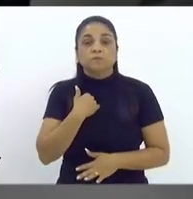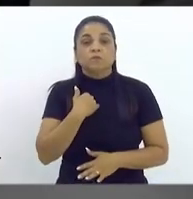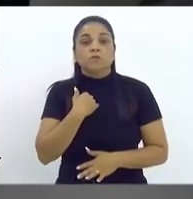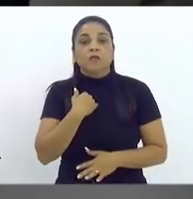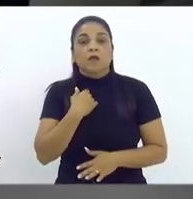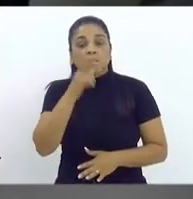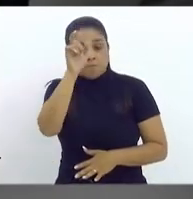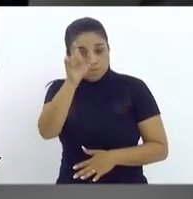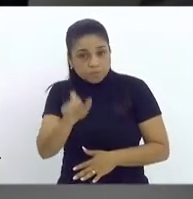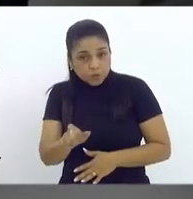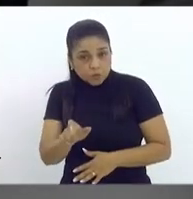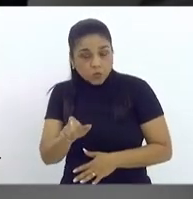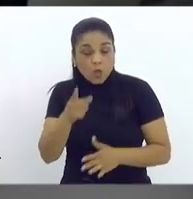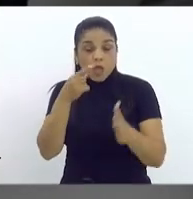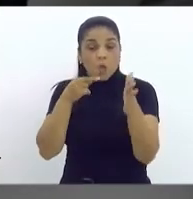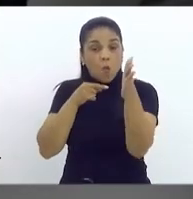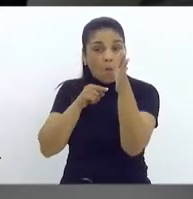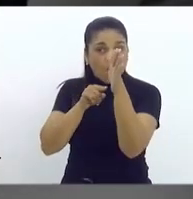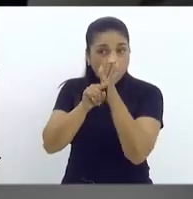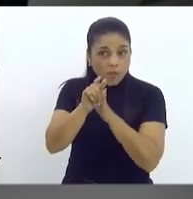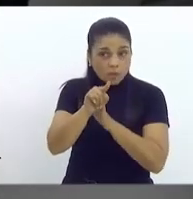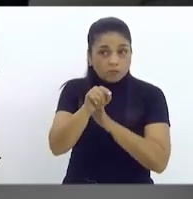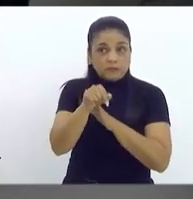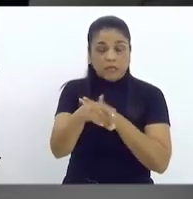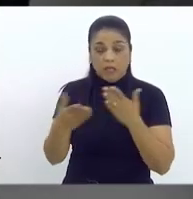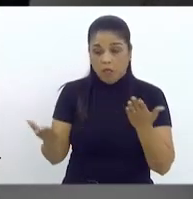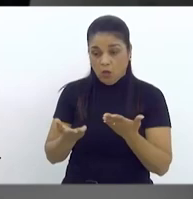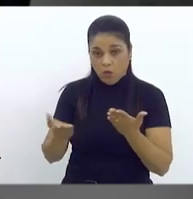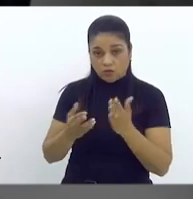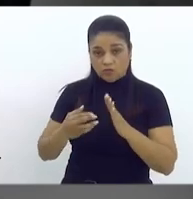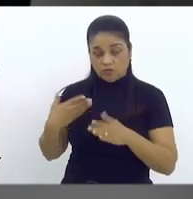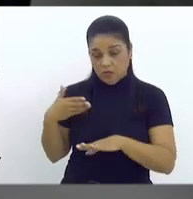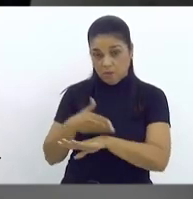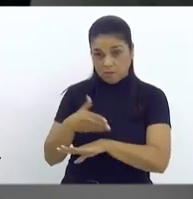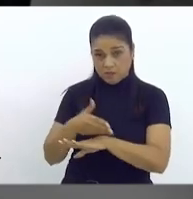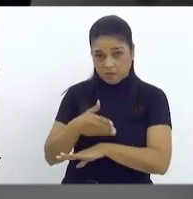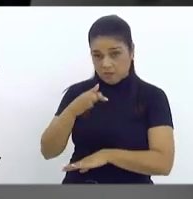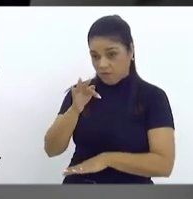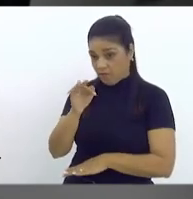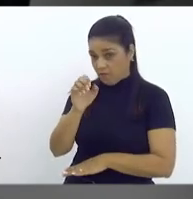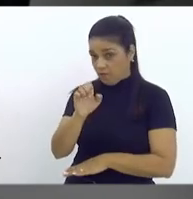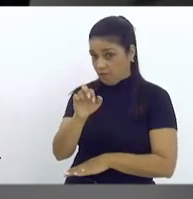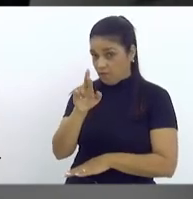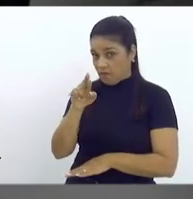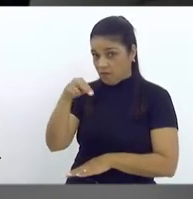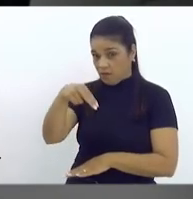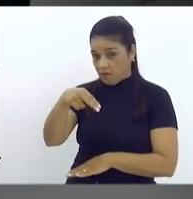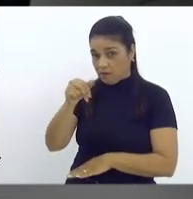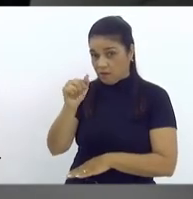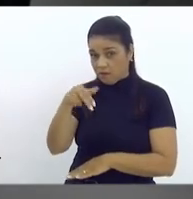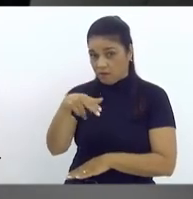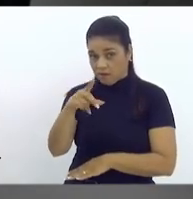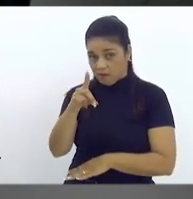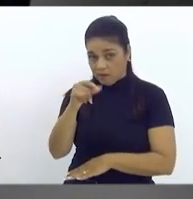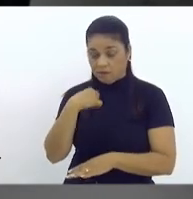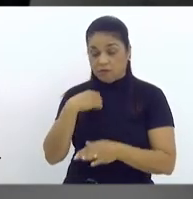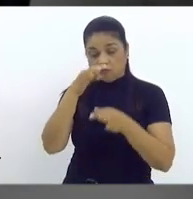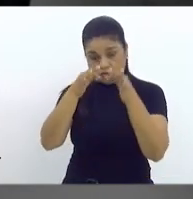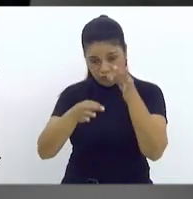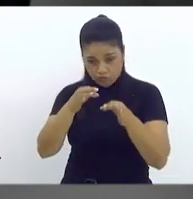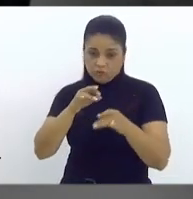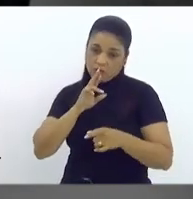que a gente questionou aqui estaria presente, que é a senhora Fernanda, né? Então, só para uma questão de justiça, se ela